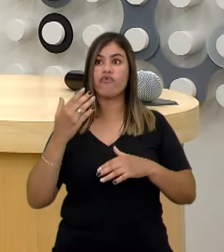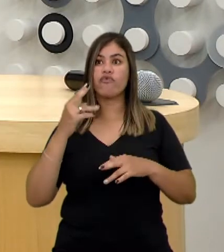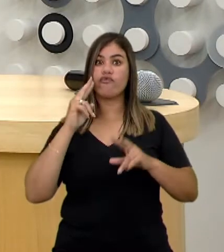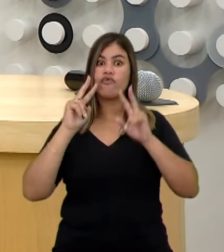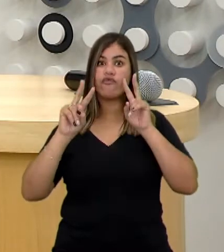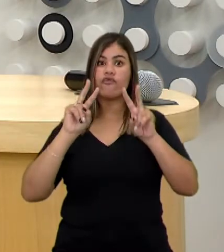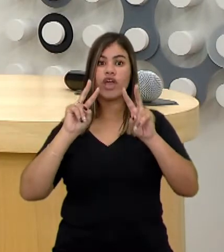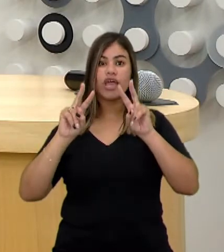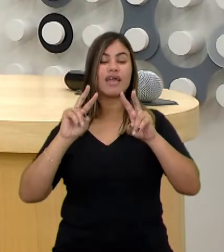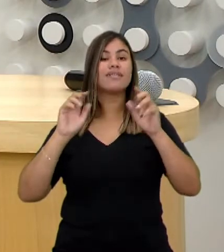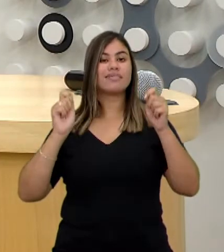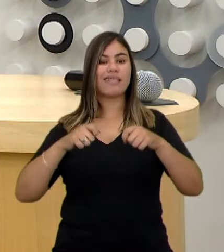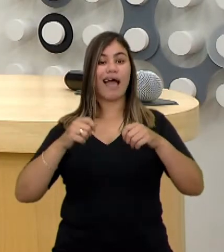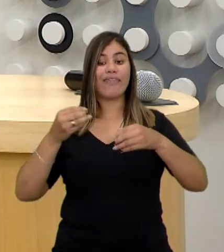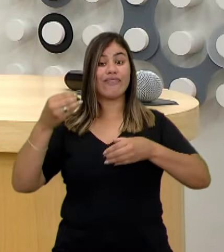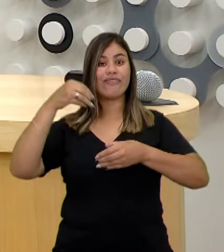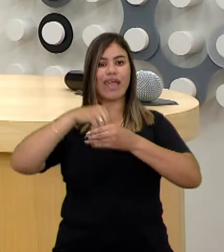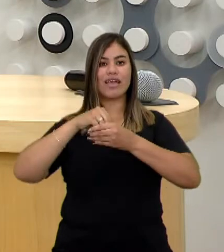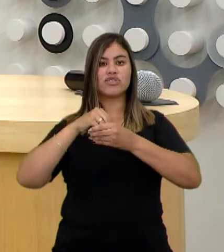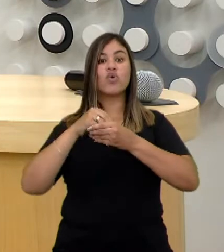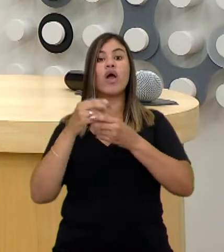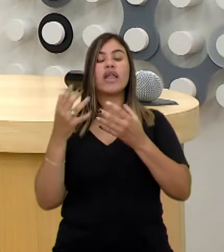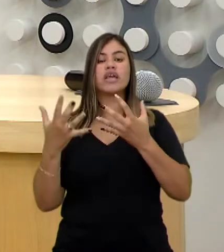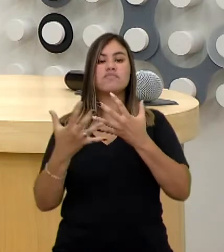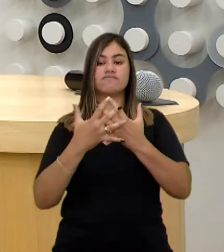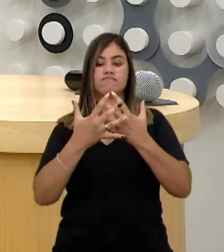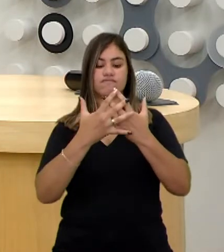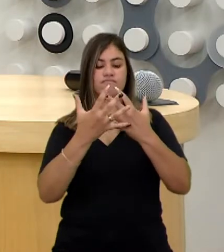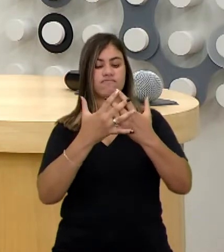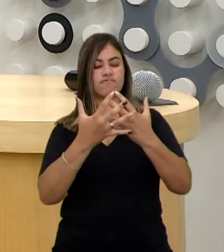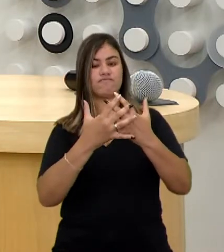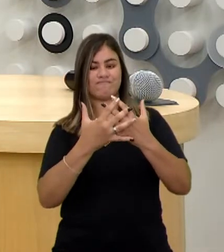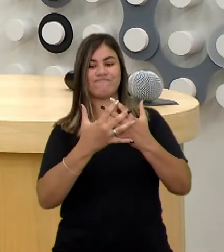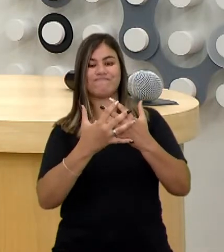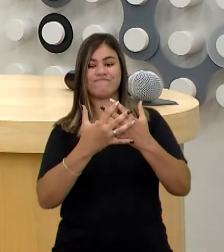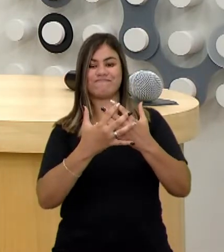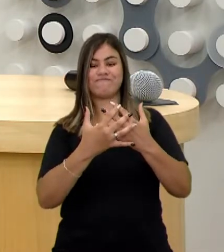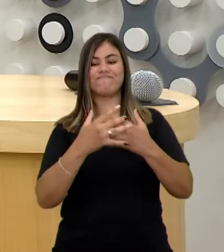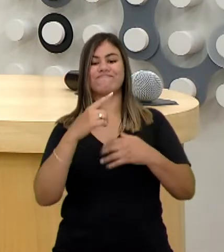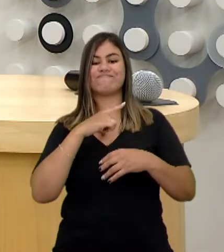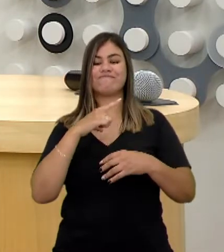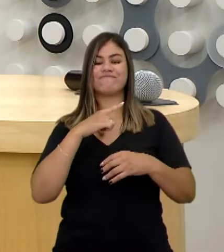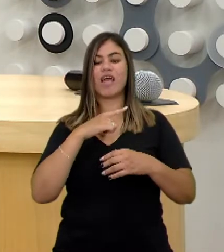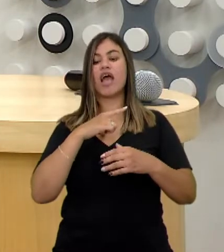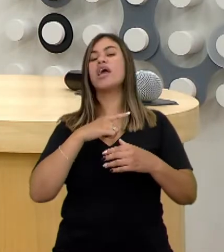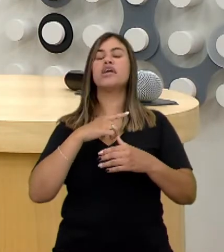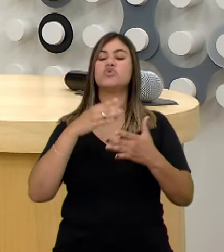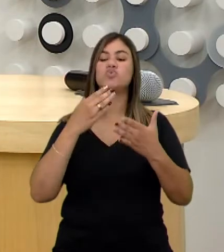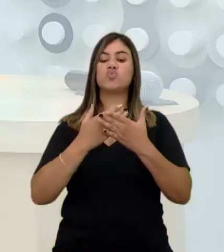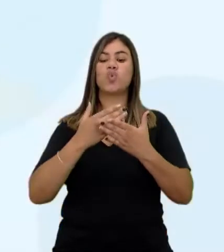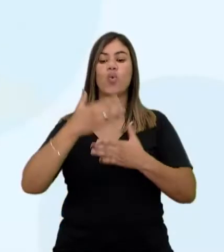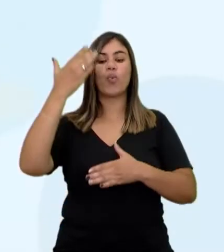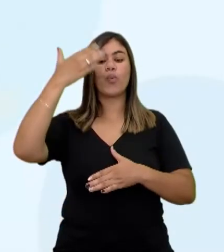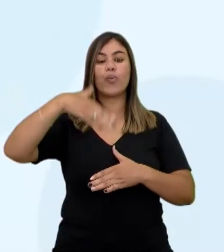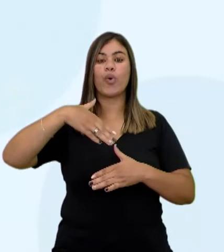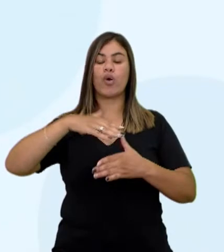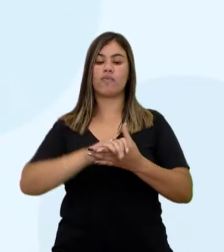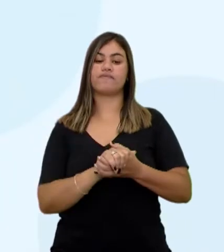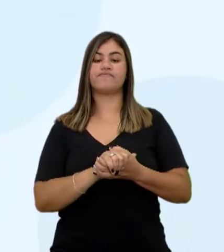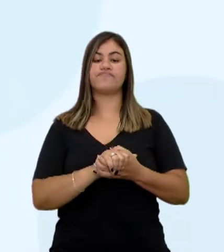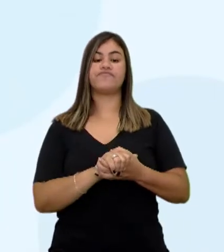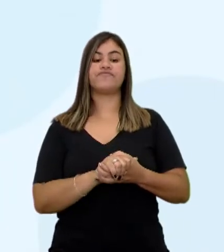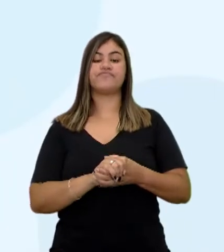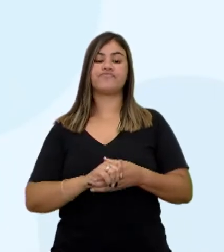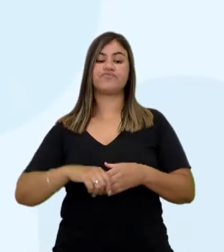os espinhos aí, né? Pelo menos foram feitos aí os estudos comprovando isso, né? Aí nós temos aí o período